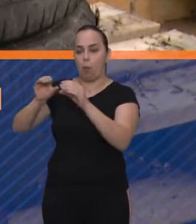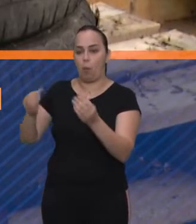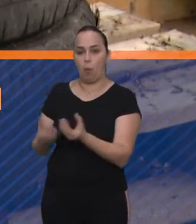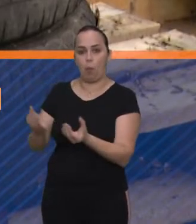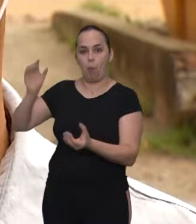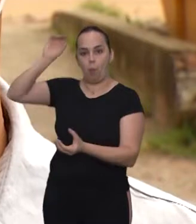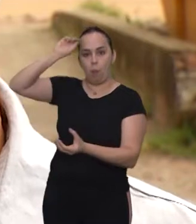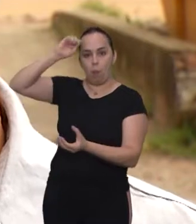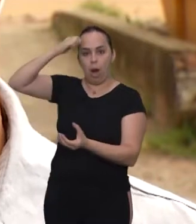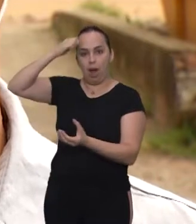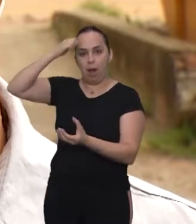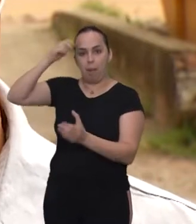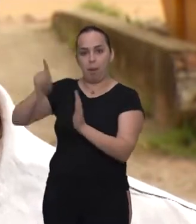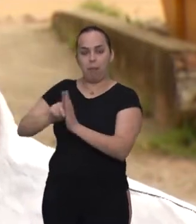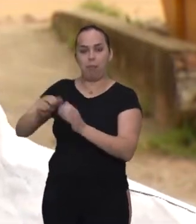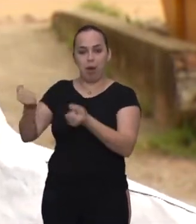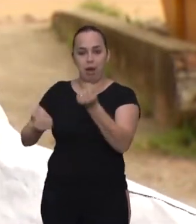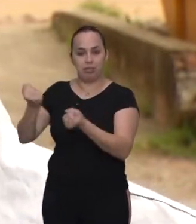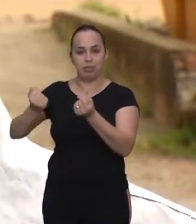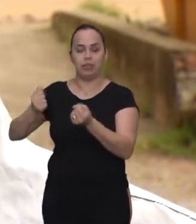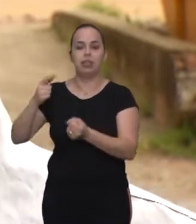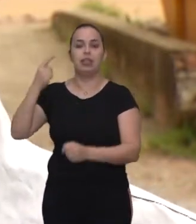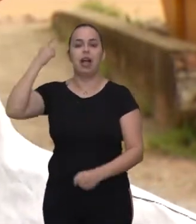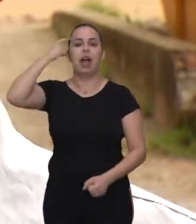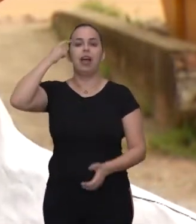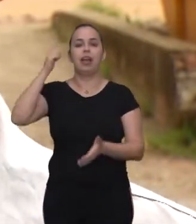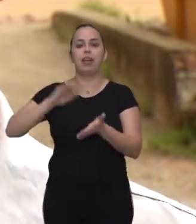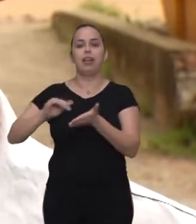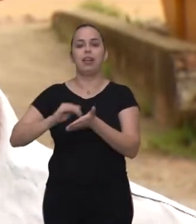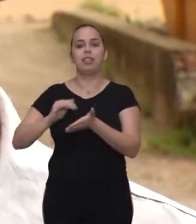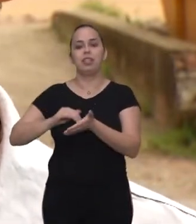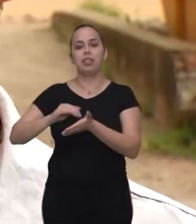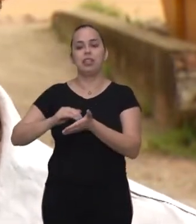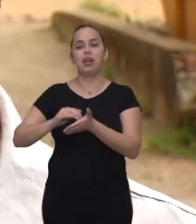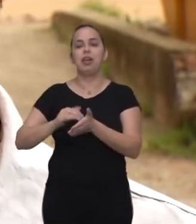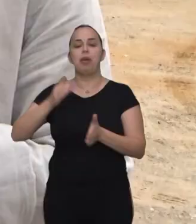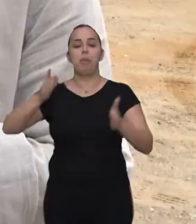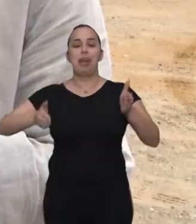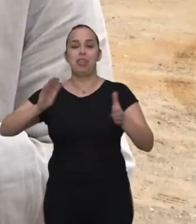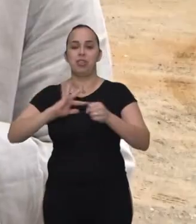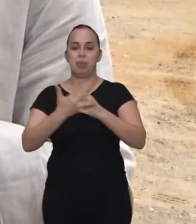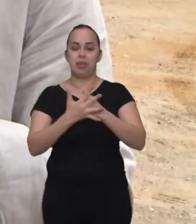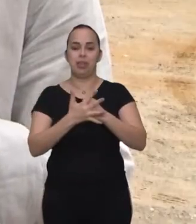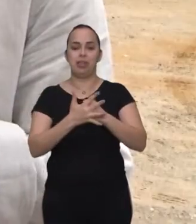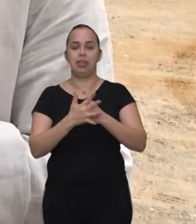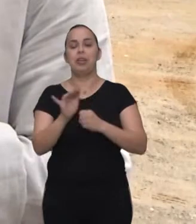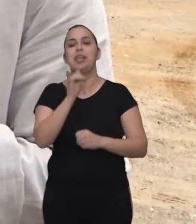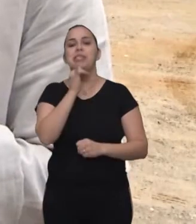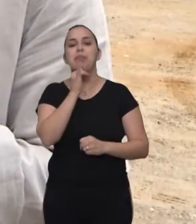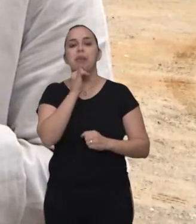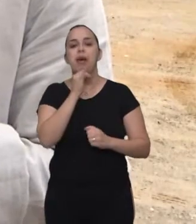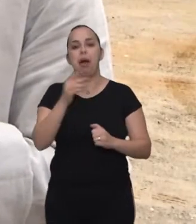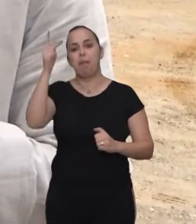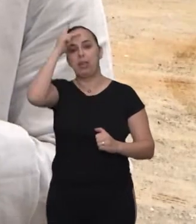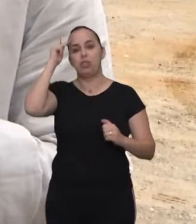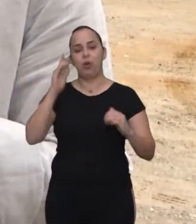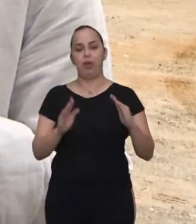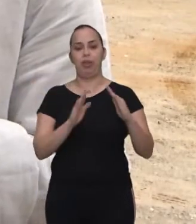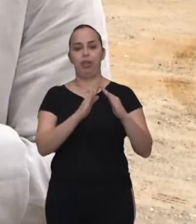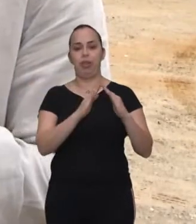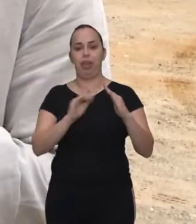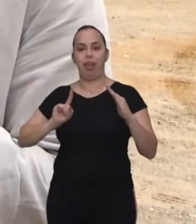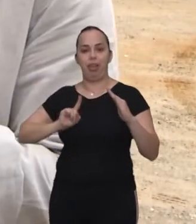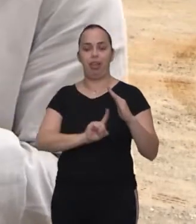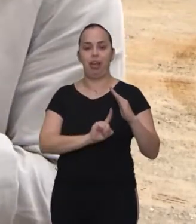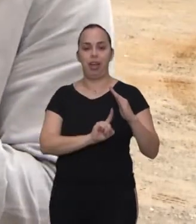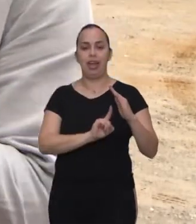e de pneus o secretário acredita que esse crescimento está relacionado à pandemia para as pessoas mais em casa né ficando em casa